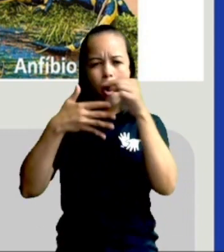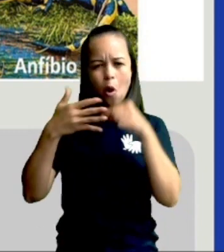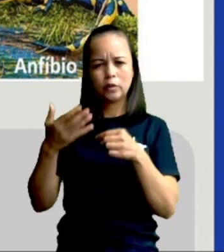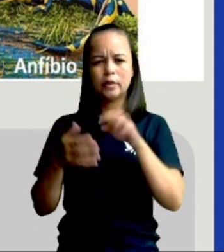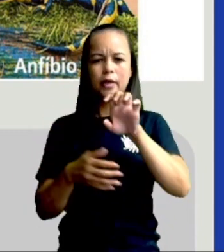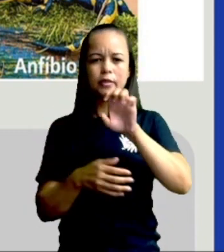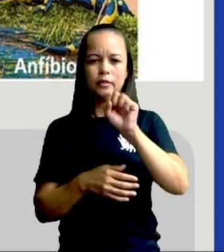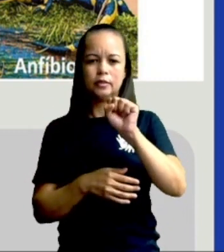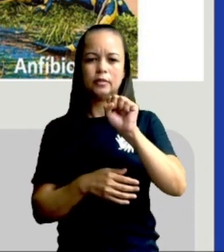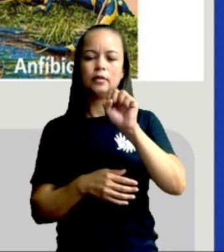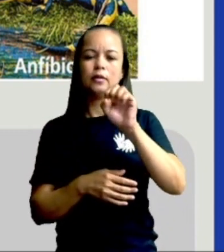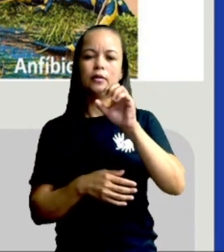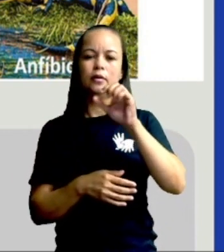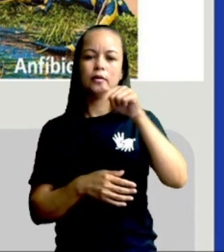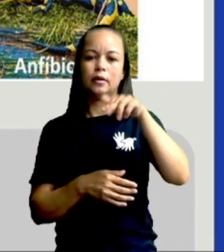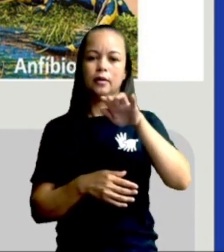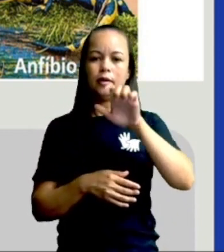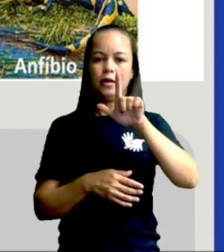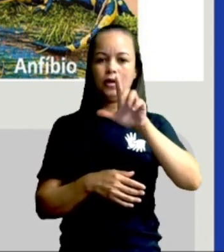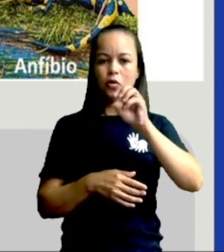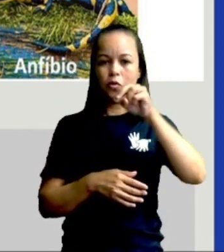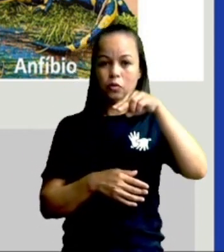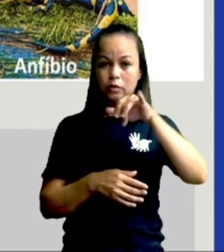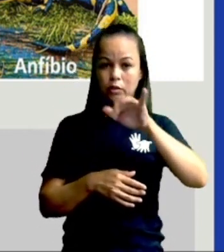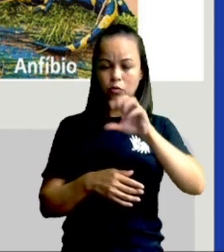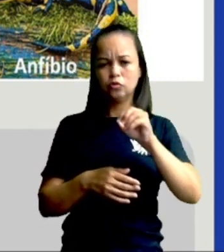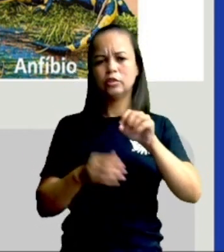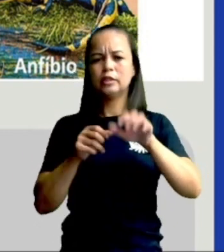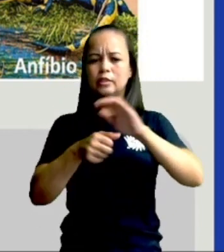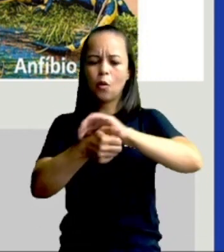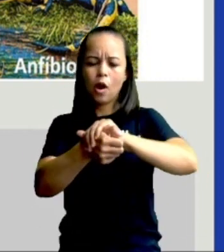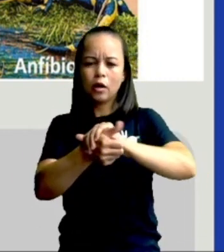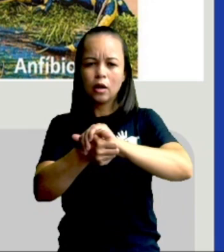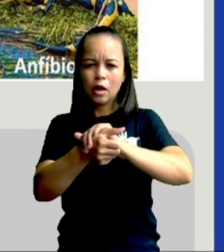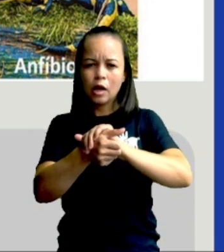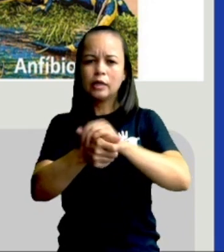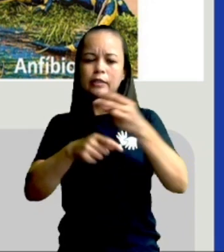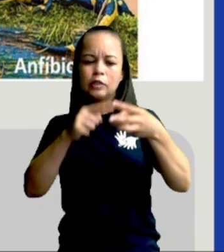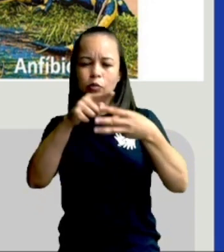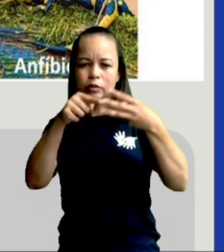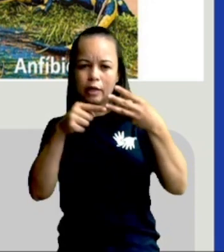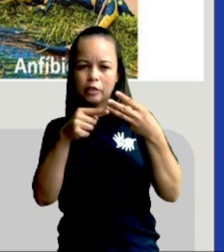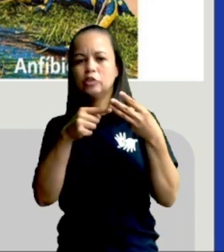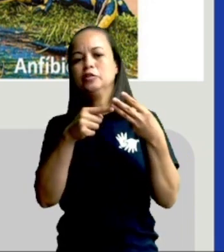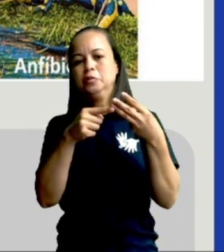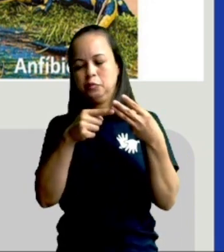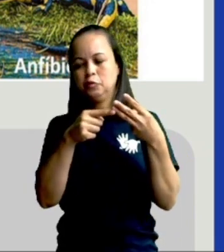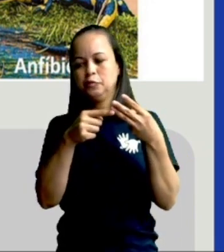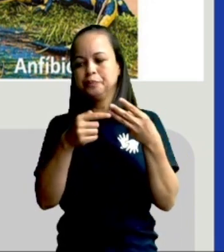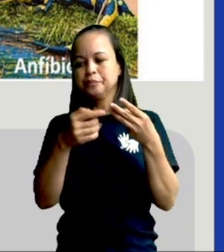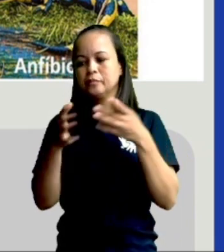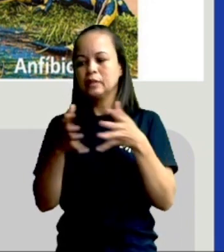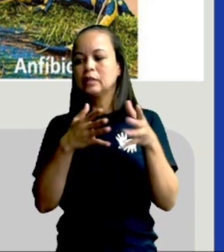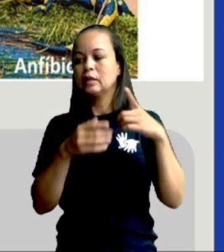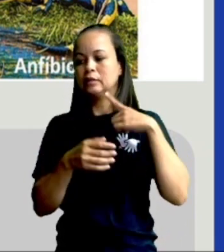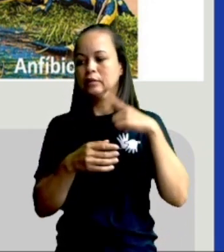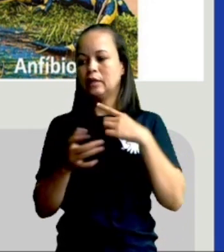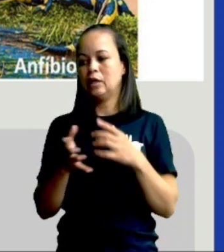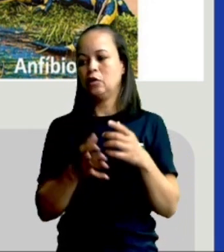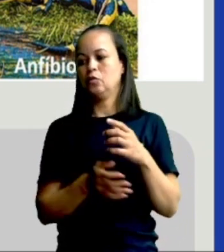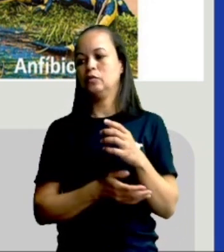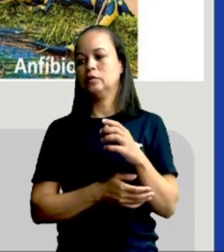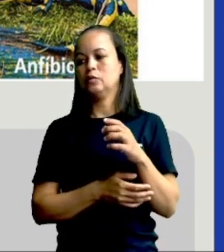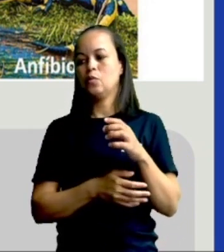são representados por jabutis, tartarugas e cágados. Temos os escamados, que são os